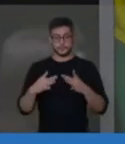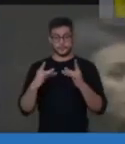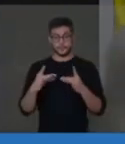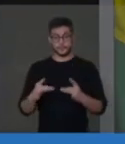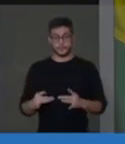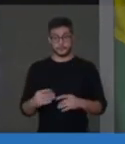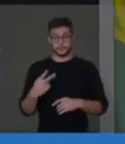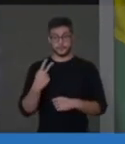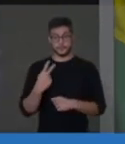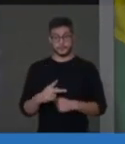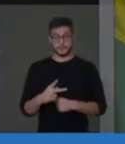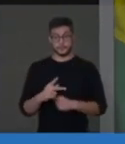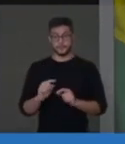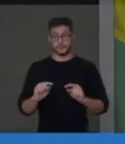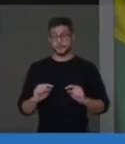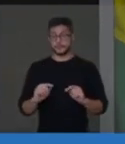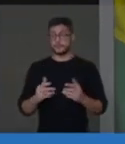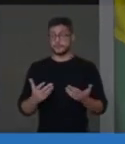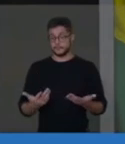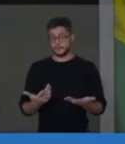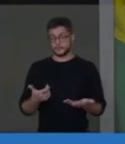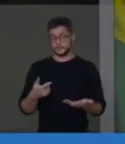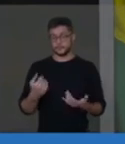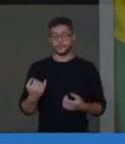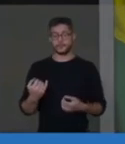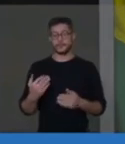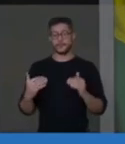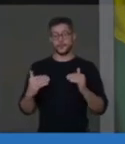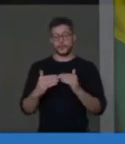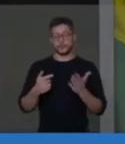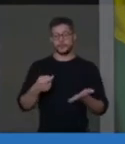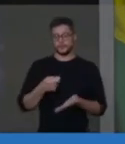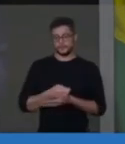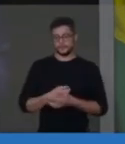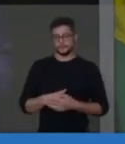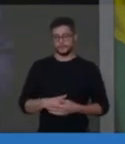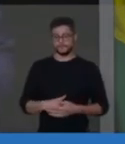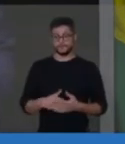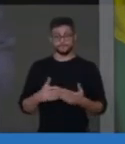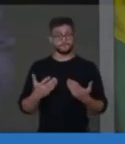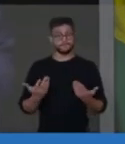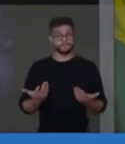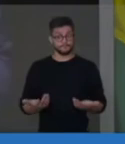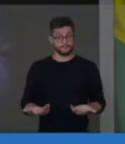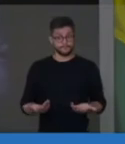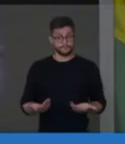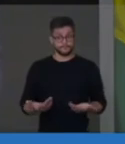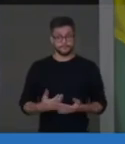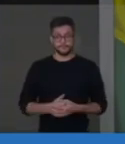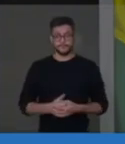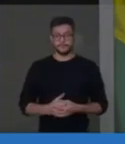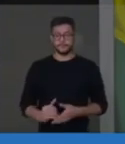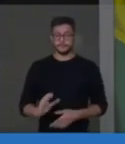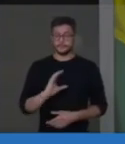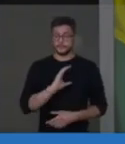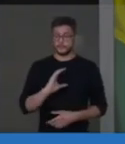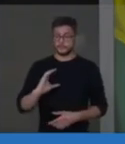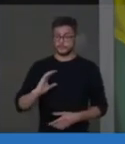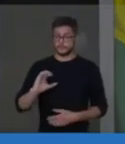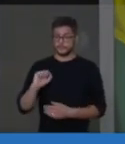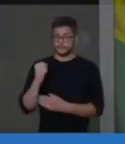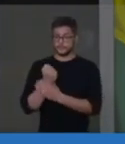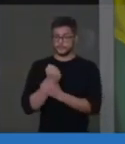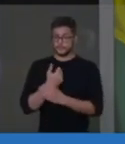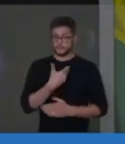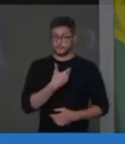proposição, é medida que se impõe. Conclusão, presidente. Ante o exposto pela Comissão de Segurança Pública e